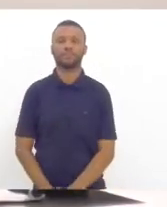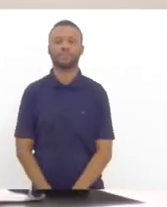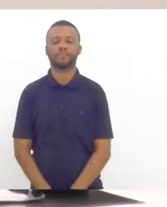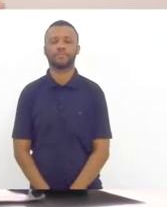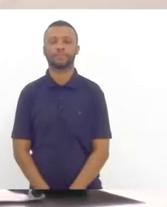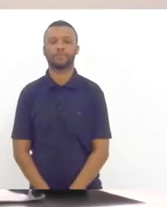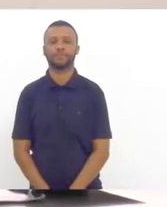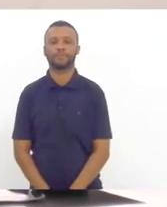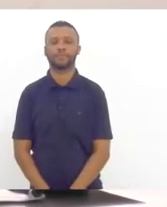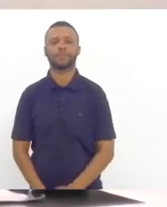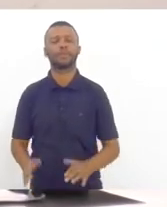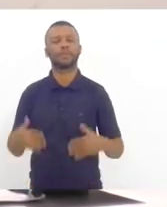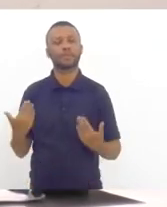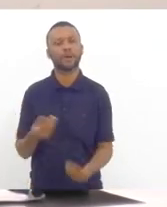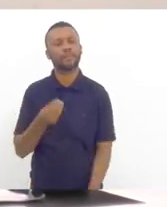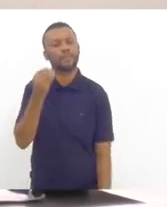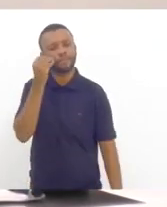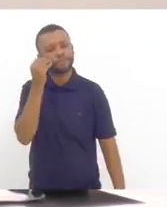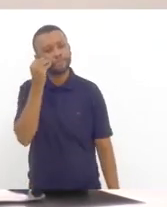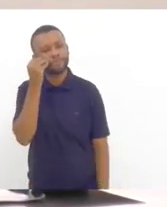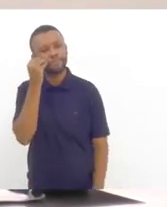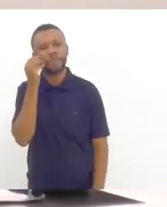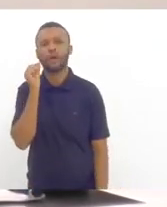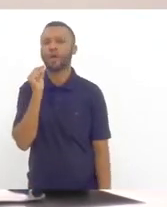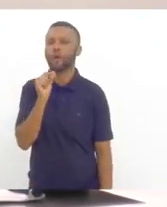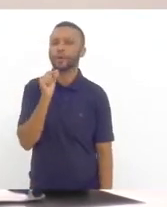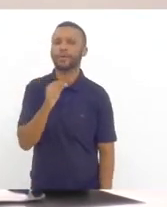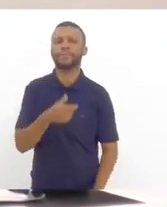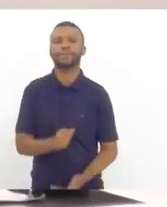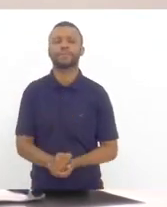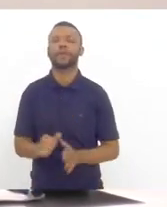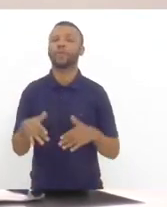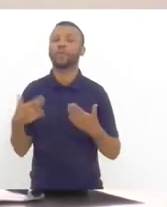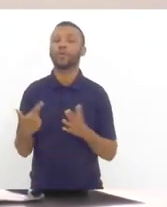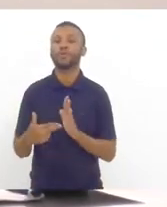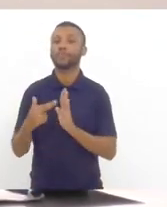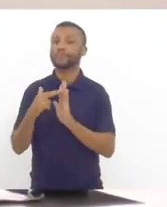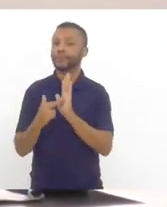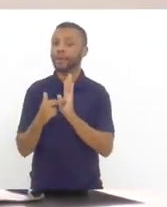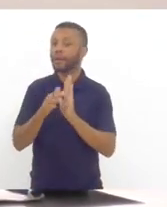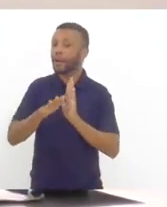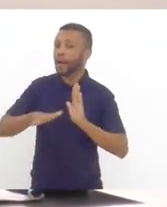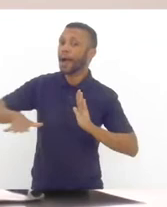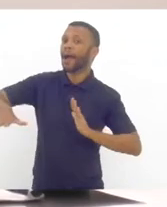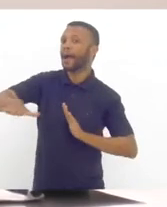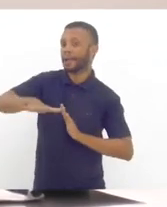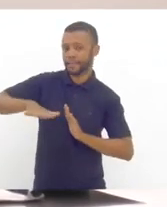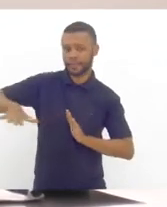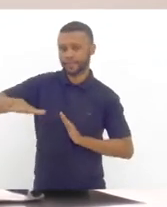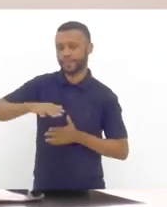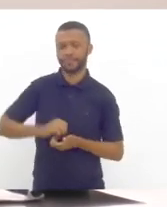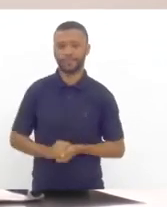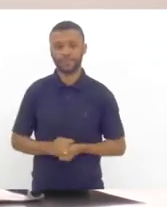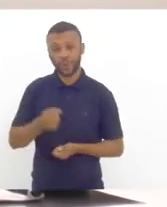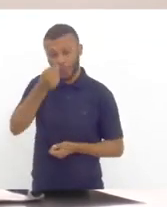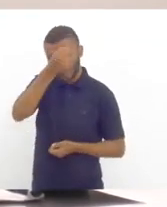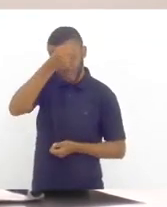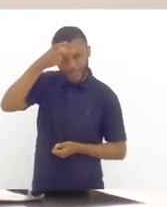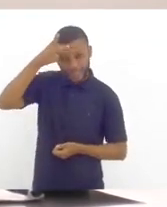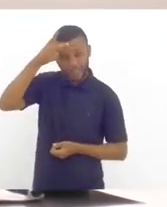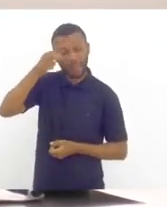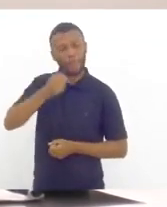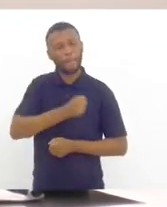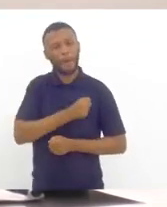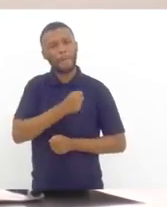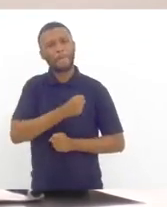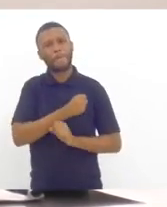Aí fui verificar o critério de área. O município mais extenso